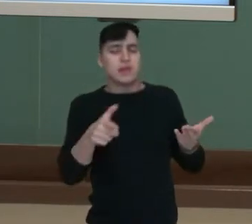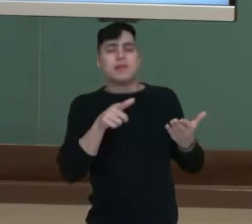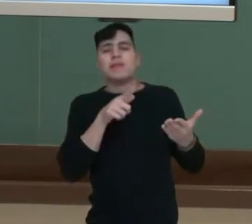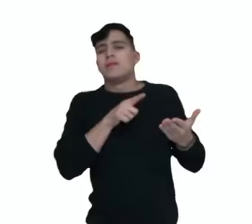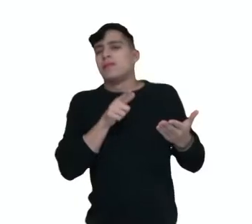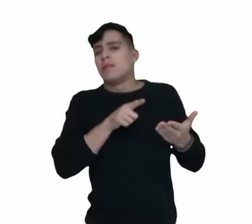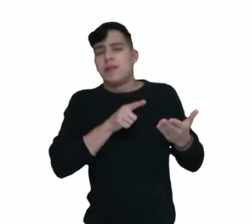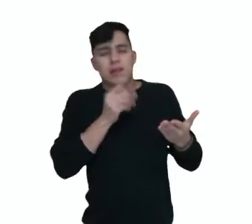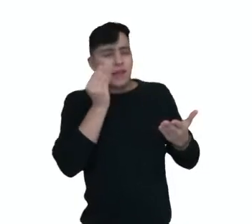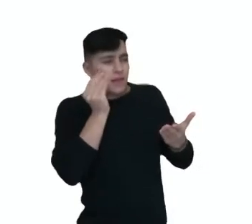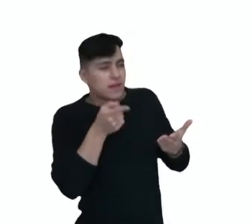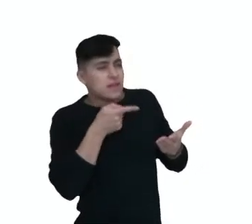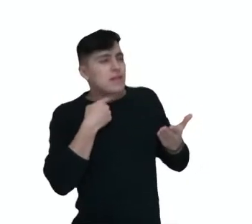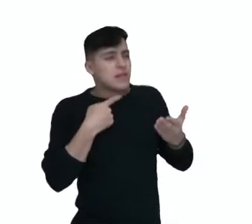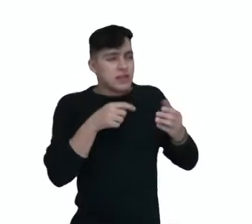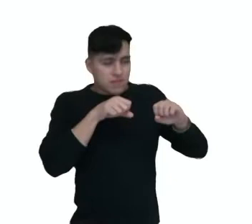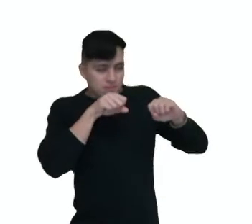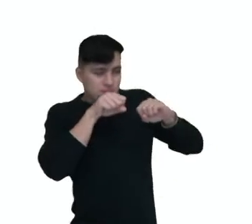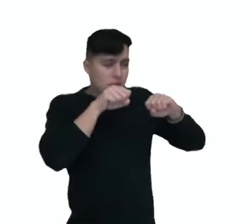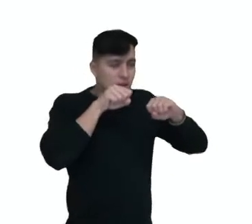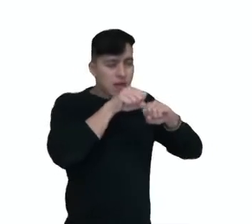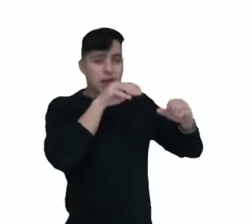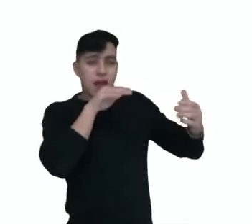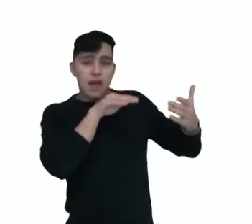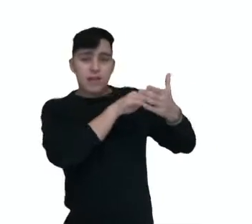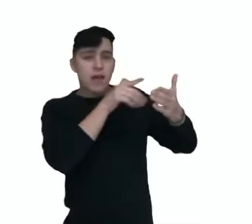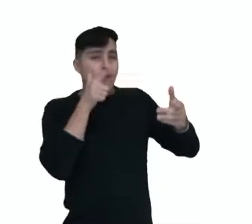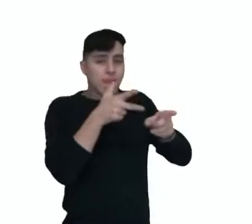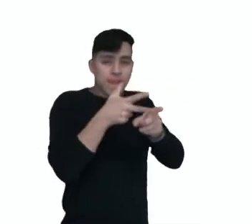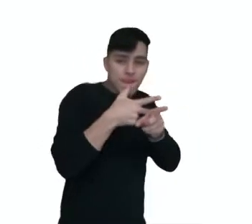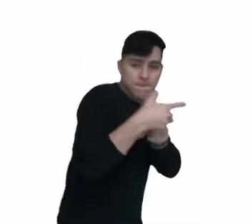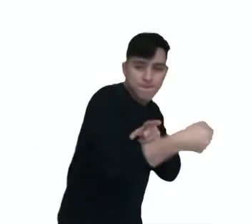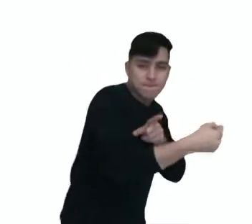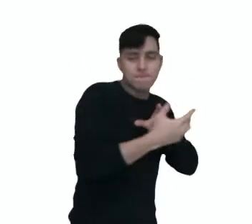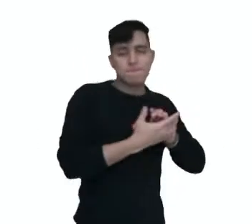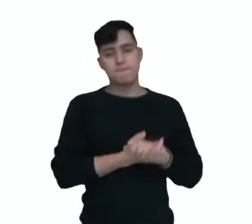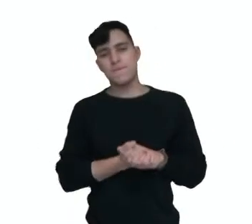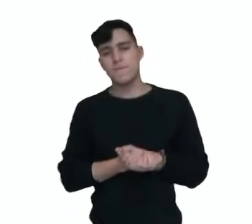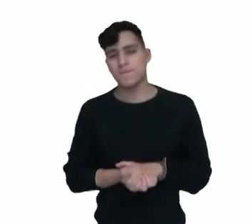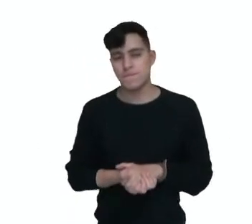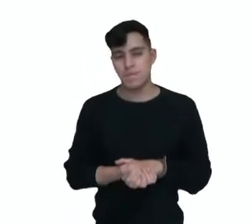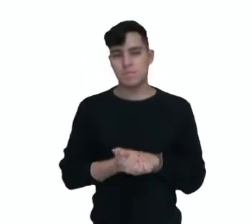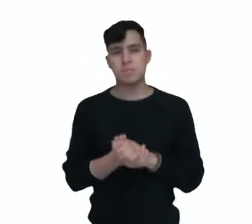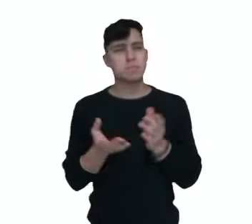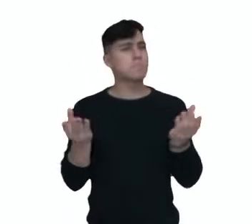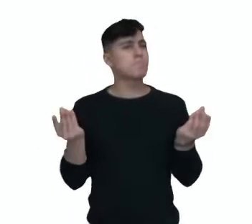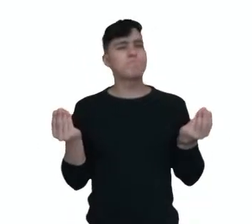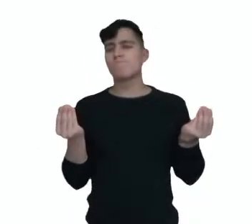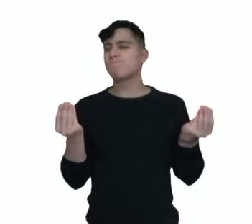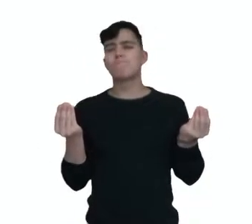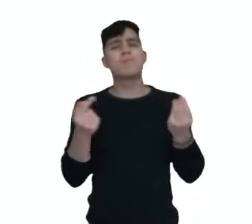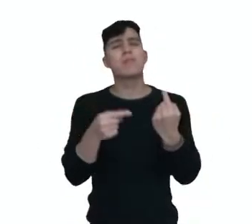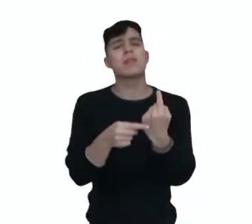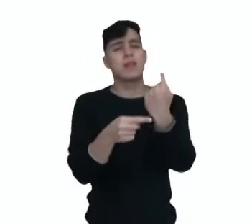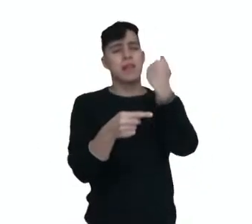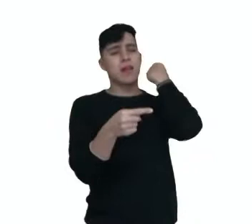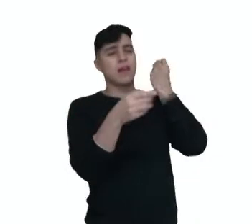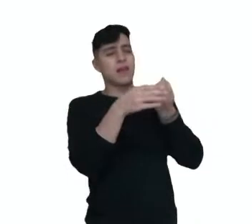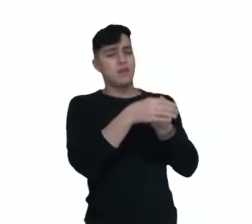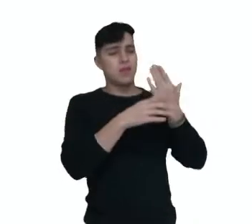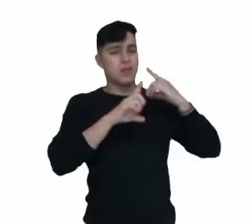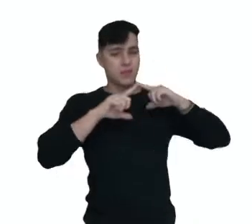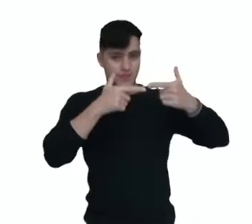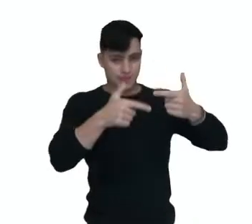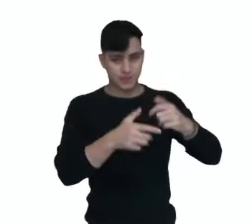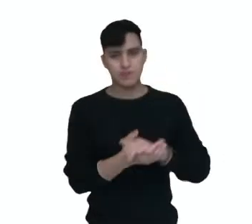para desequilibrar para que ele chegue ao nocaute. Como se originou a luta? Então, lutar é uma das